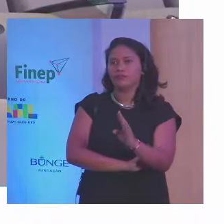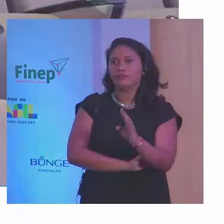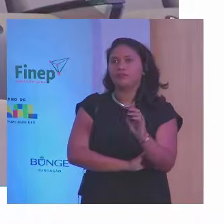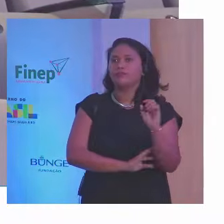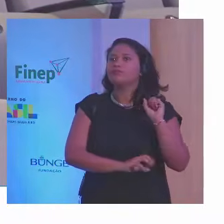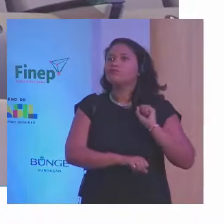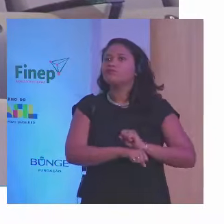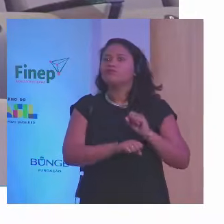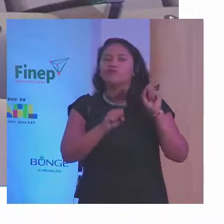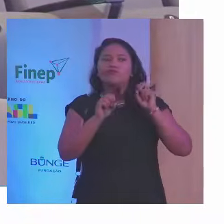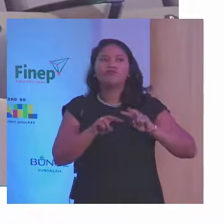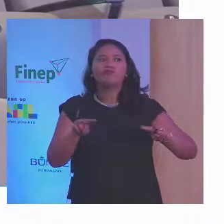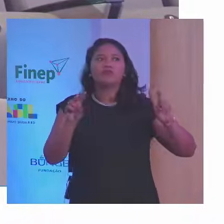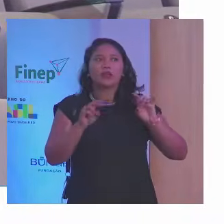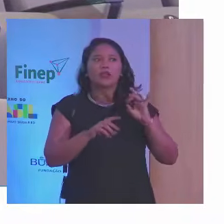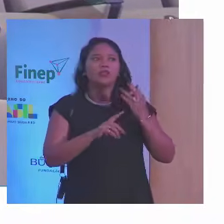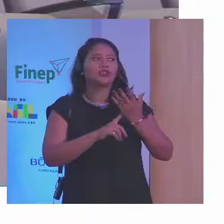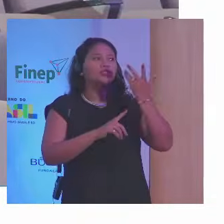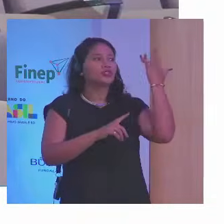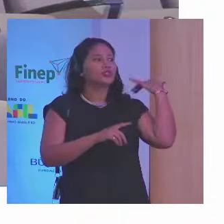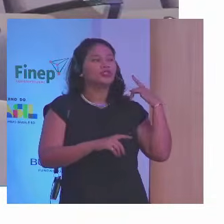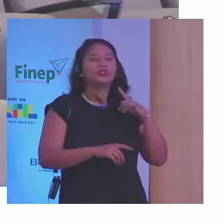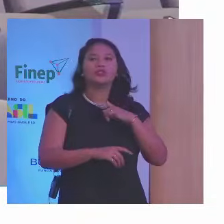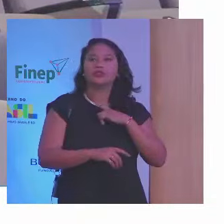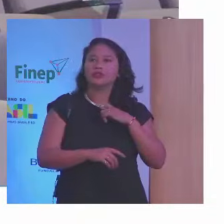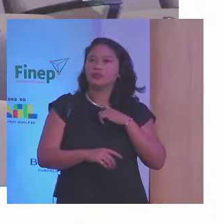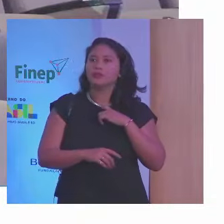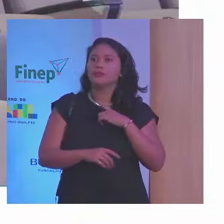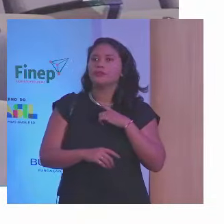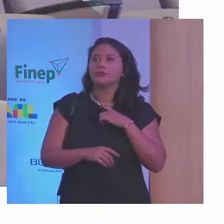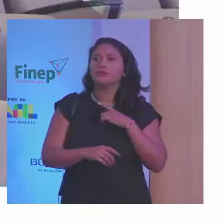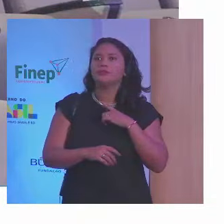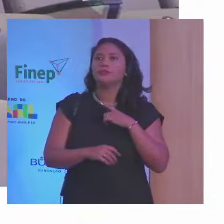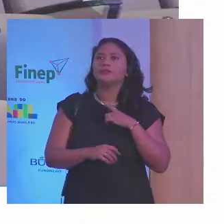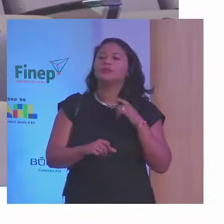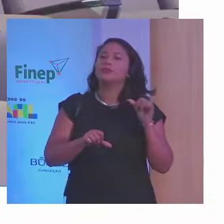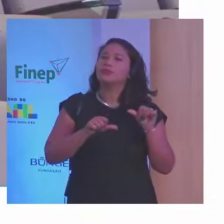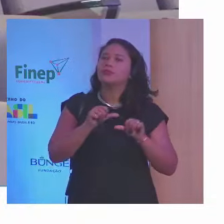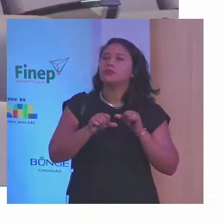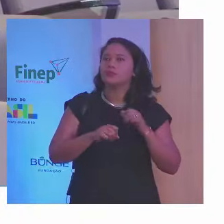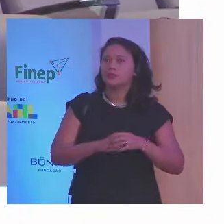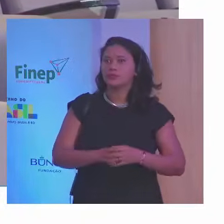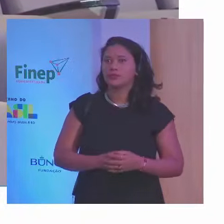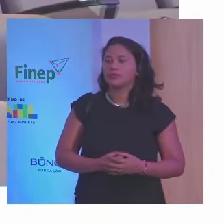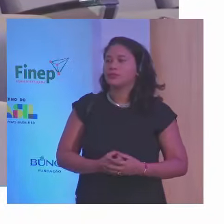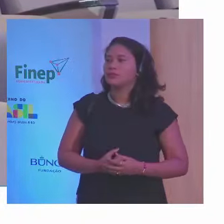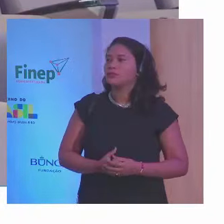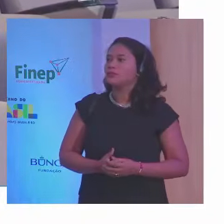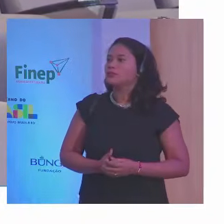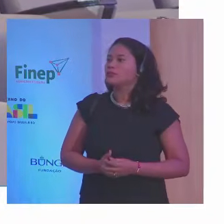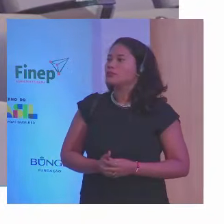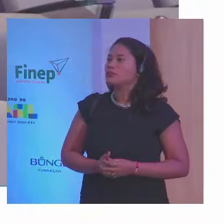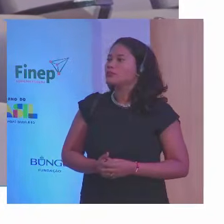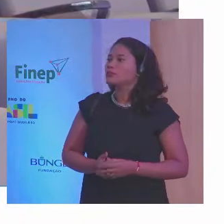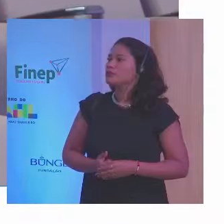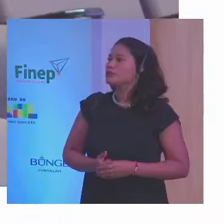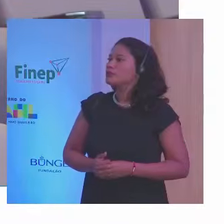essa visão estatal que antigamente tinha, que foi essa transformação do século?